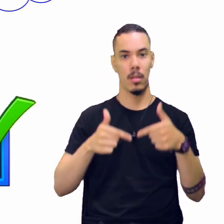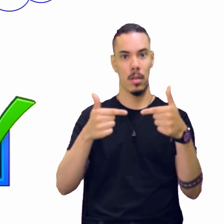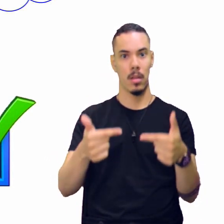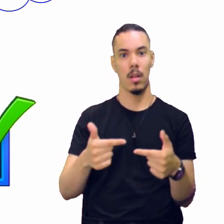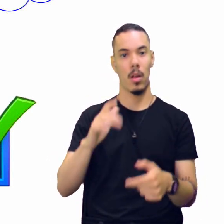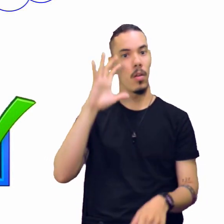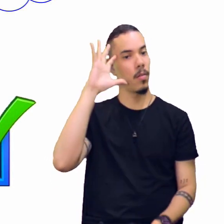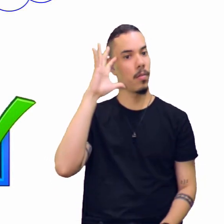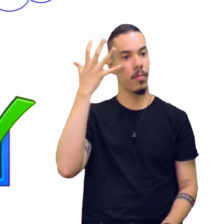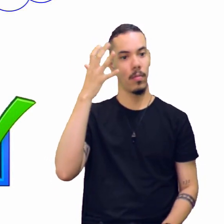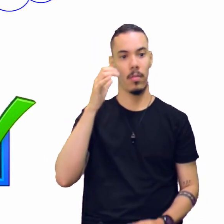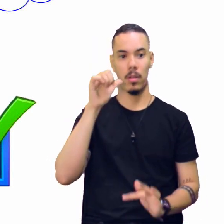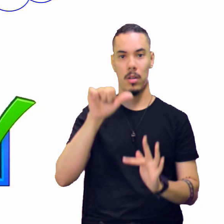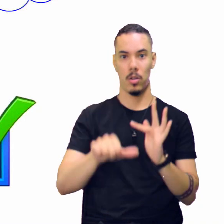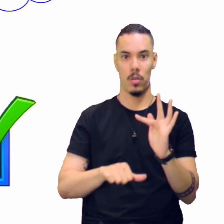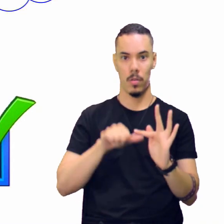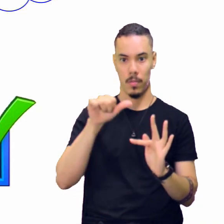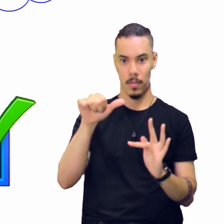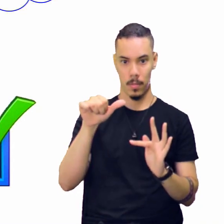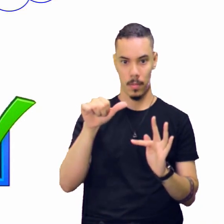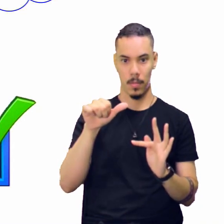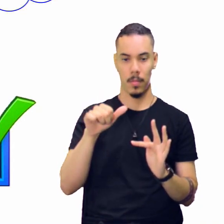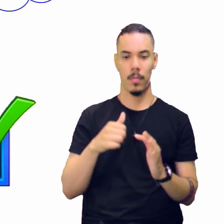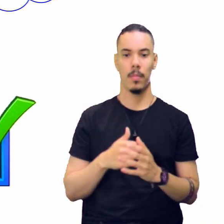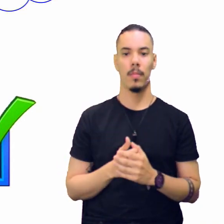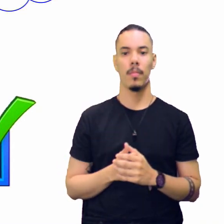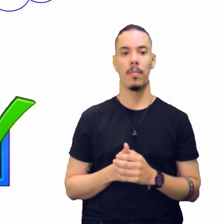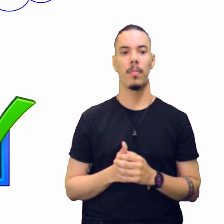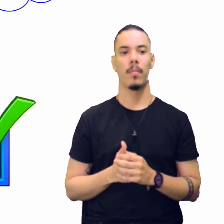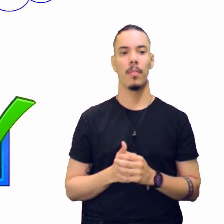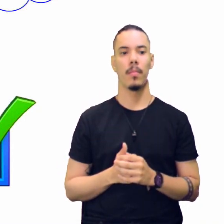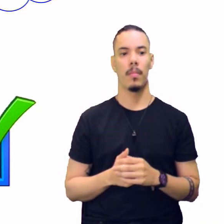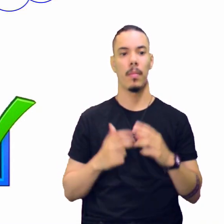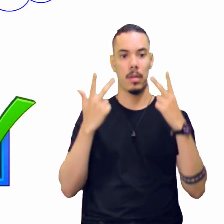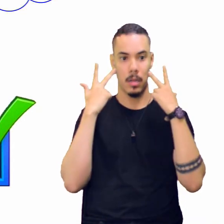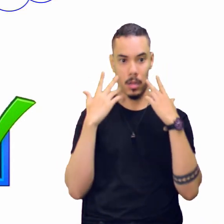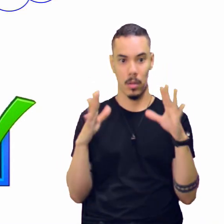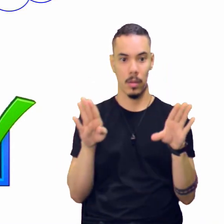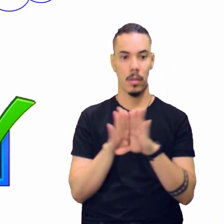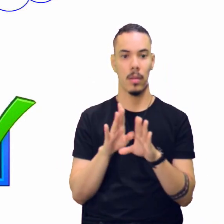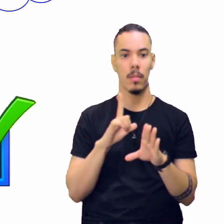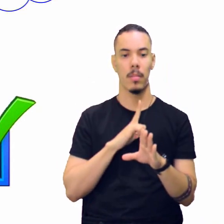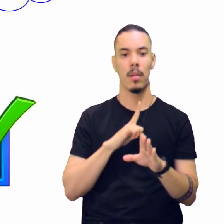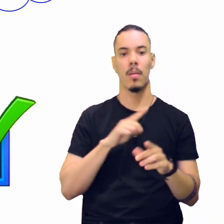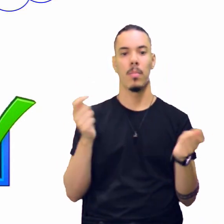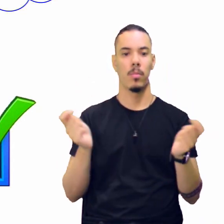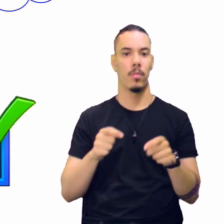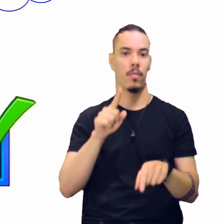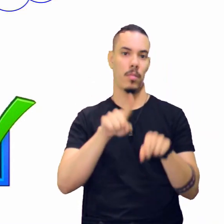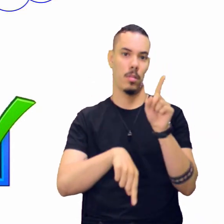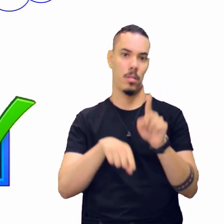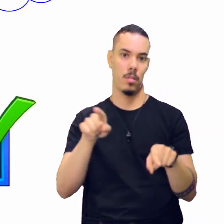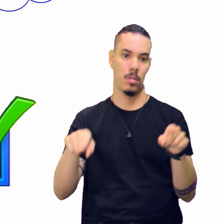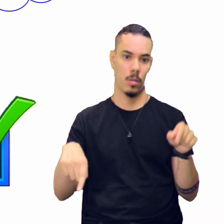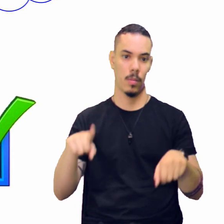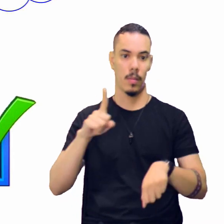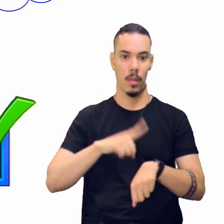um fenômeno, preste atenção, natural e admite variação de tempo.